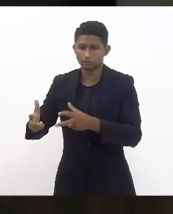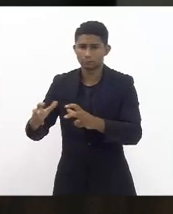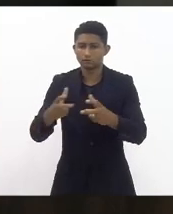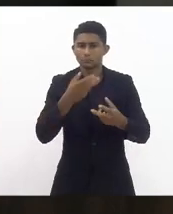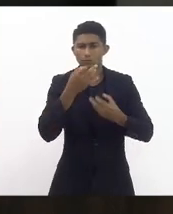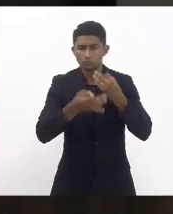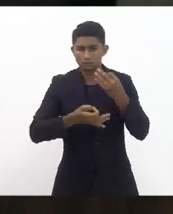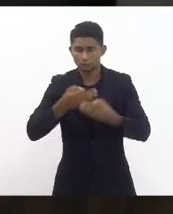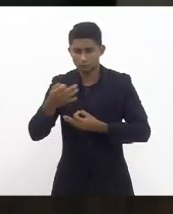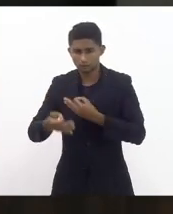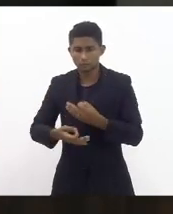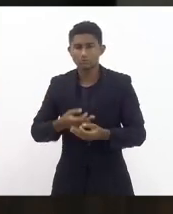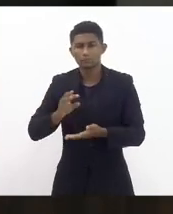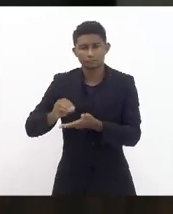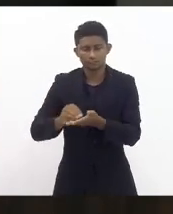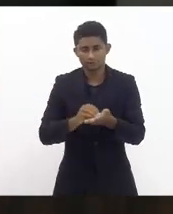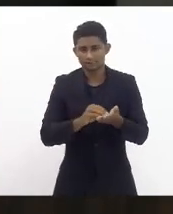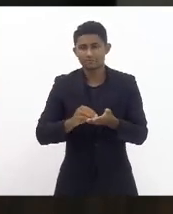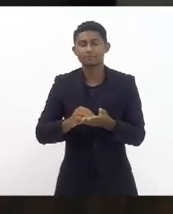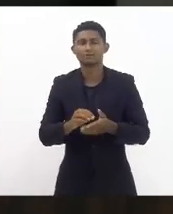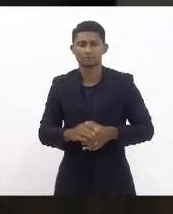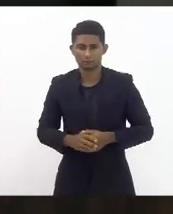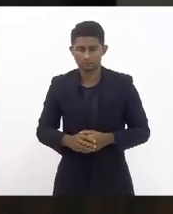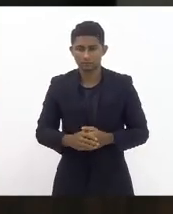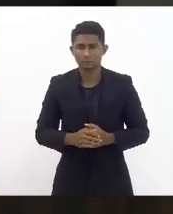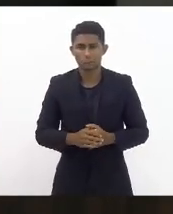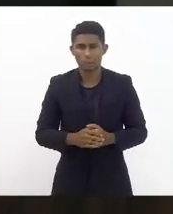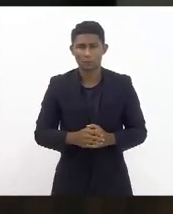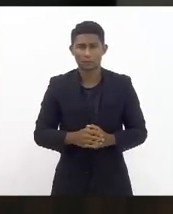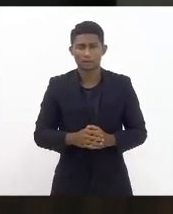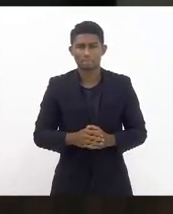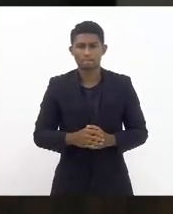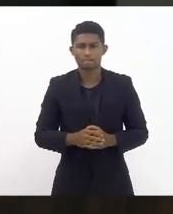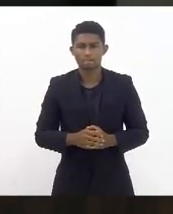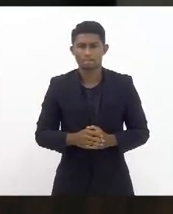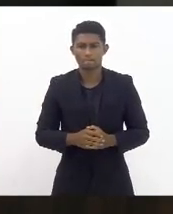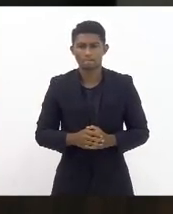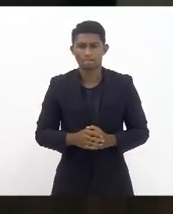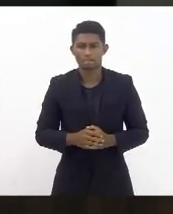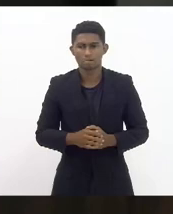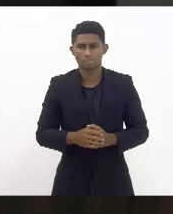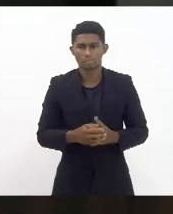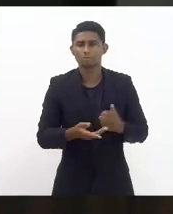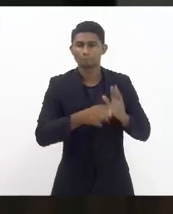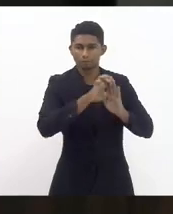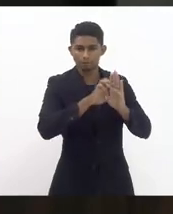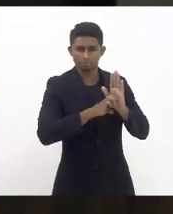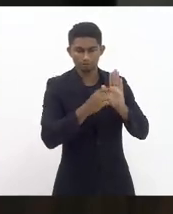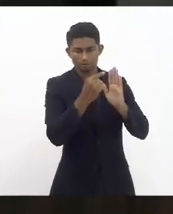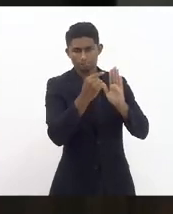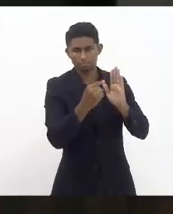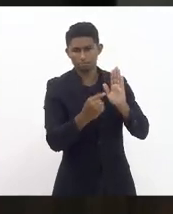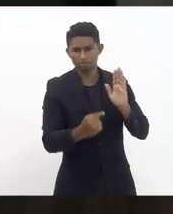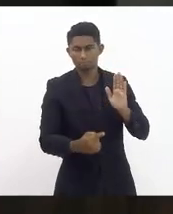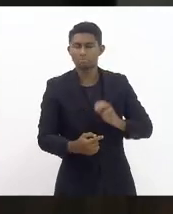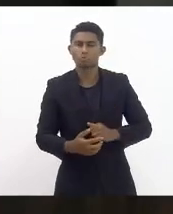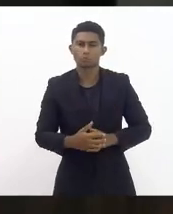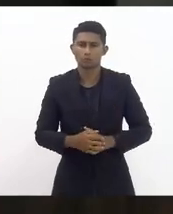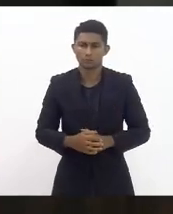Esporte e Lazer, de Economia, Indústria e Comércio, de Orçamento, Finanças, Fiscalização Financeira e Controle, as emendas de plenário.